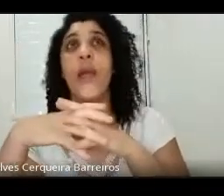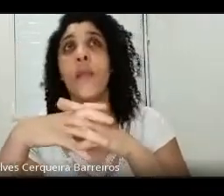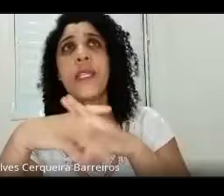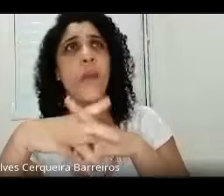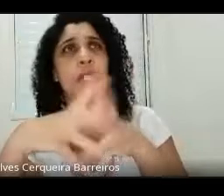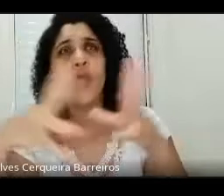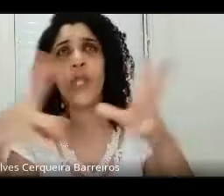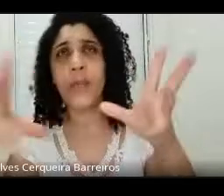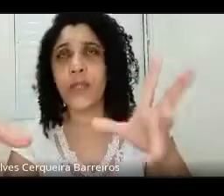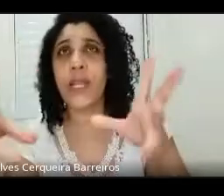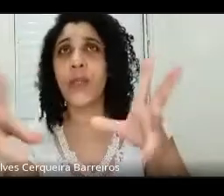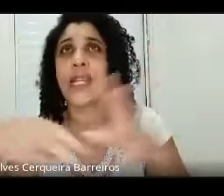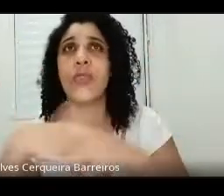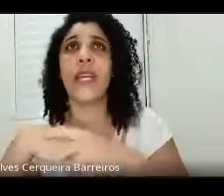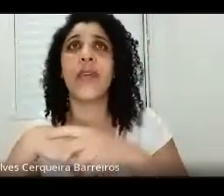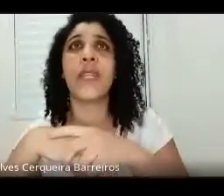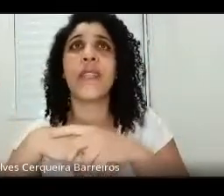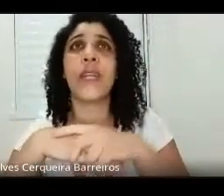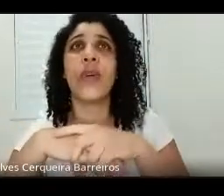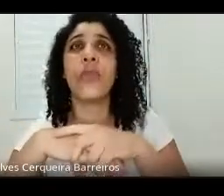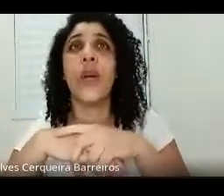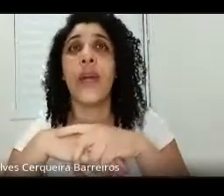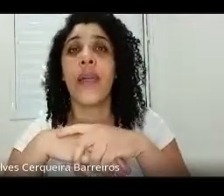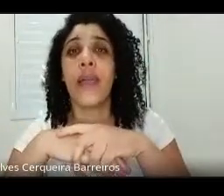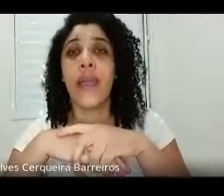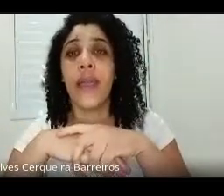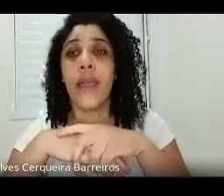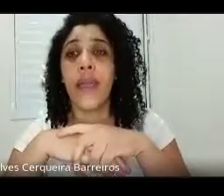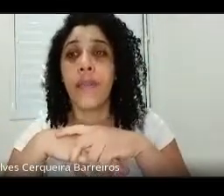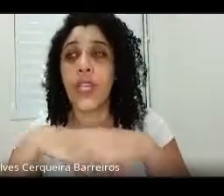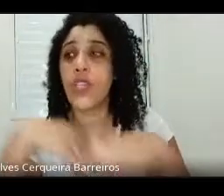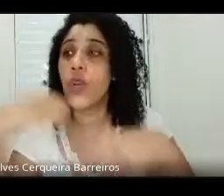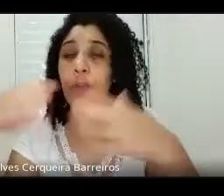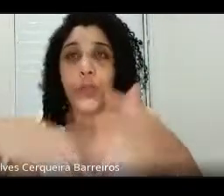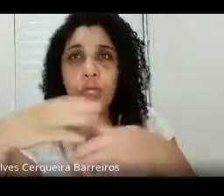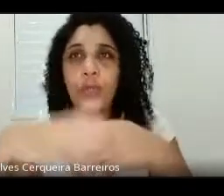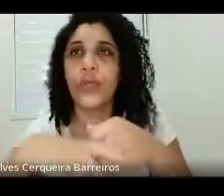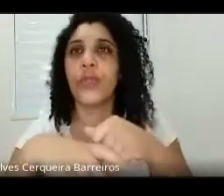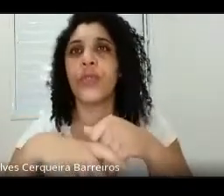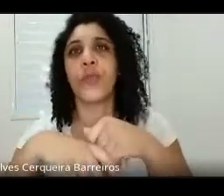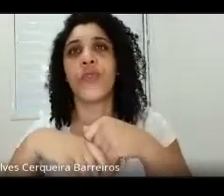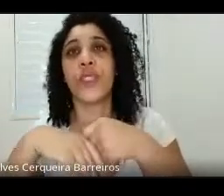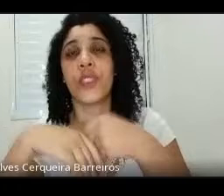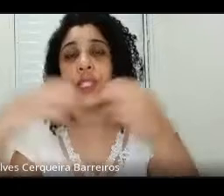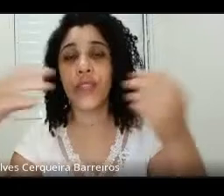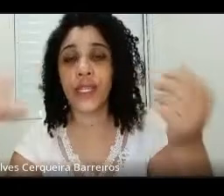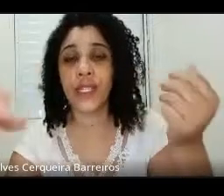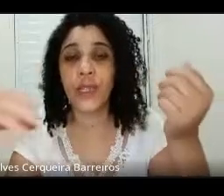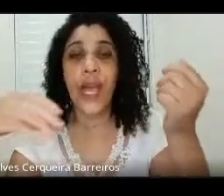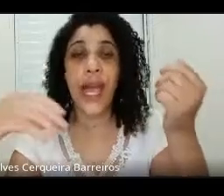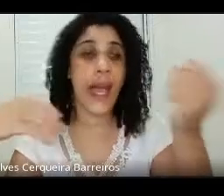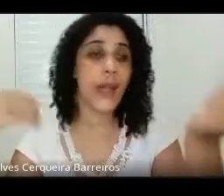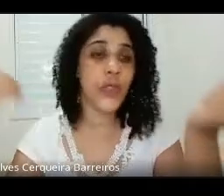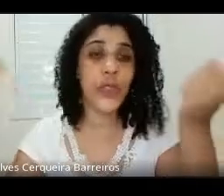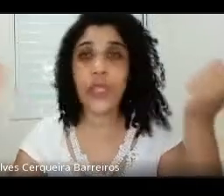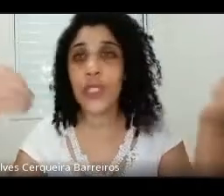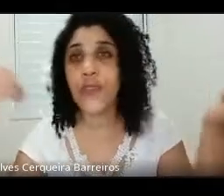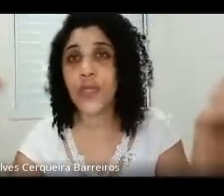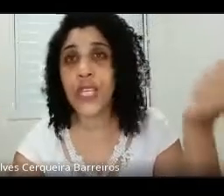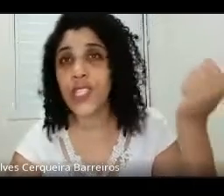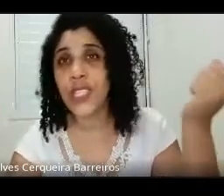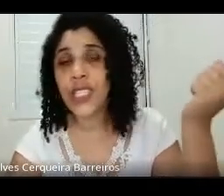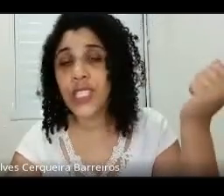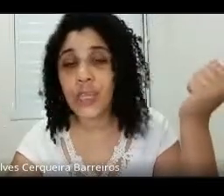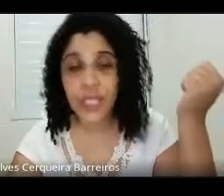então, principalmente no campo educacional, né? Então, a gente ouve muito os professores falando: os estudos têm